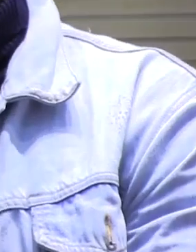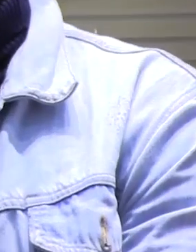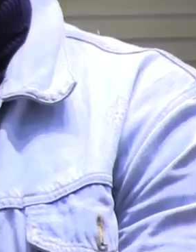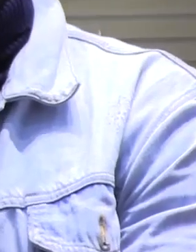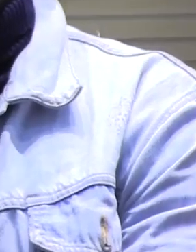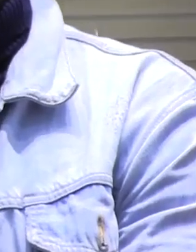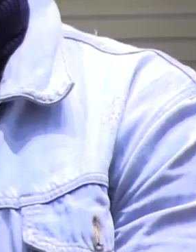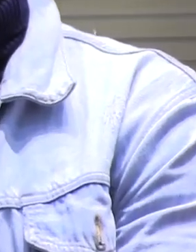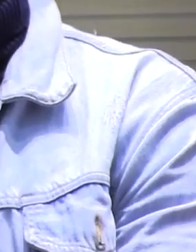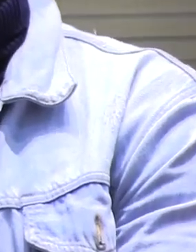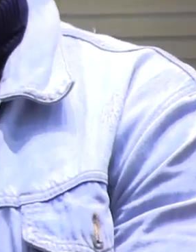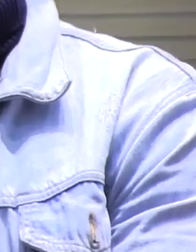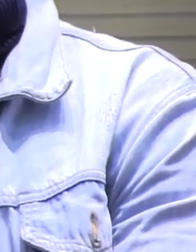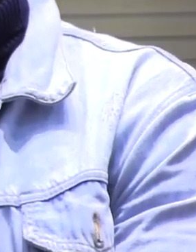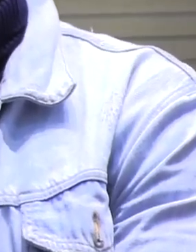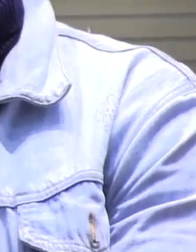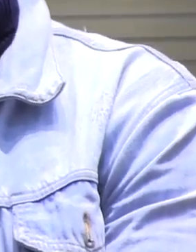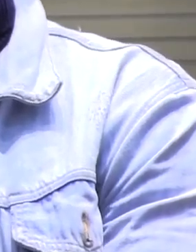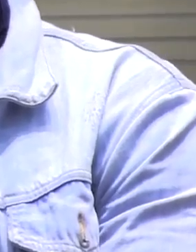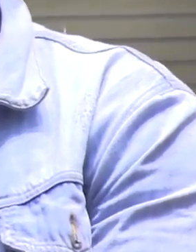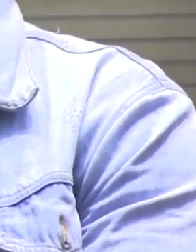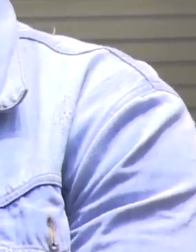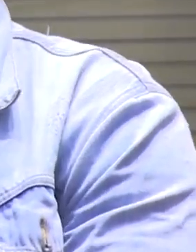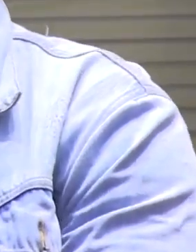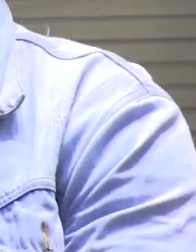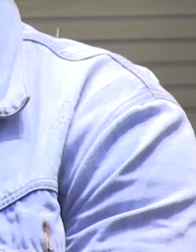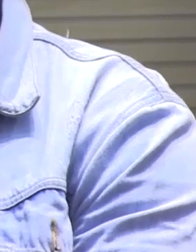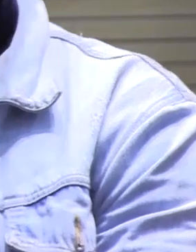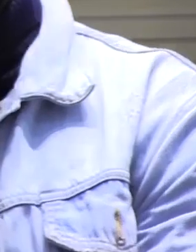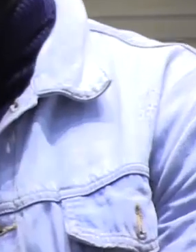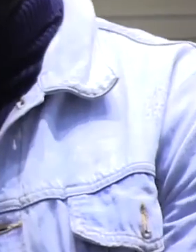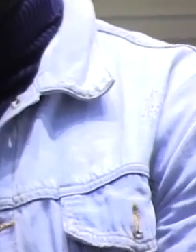Where your mama di, oh she di ana where your mama da.